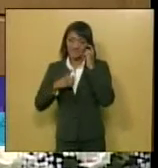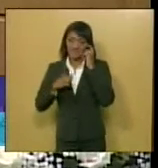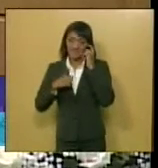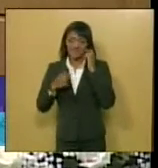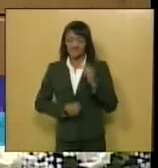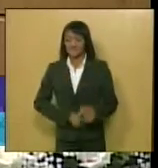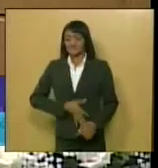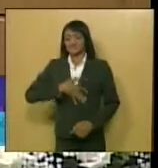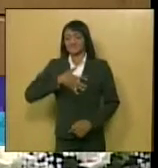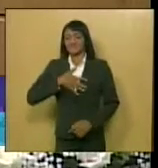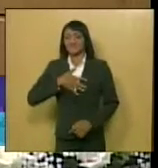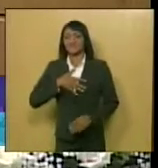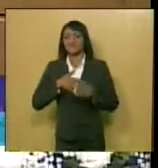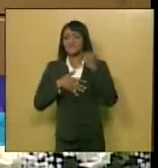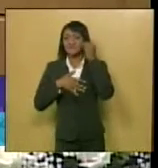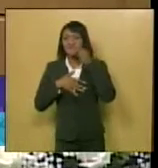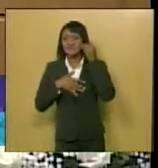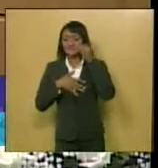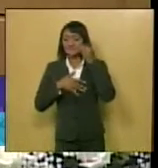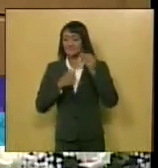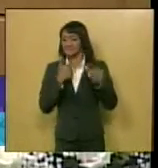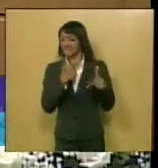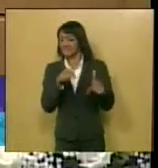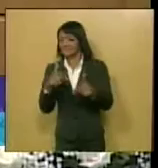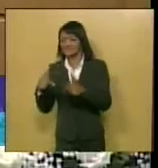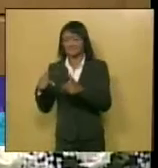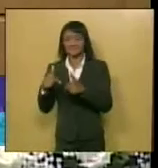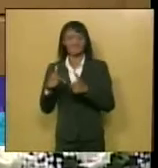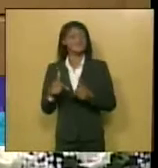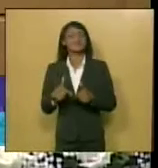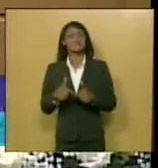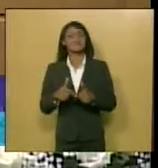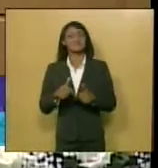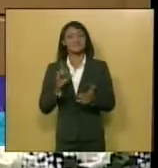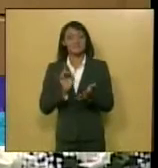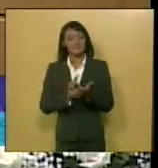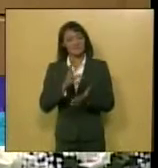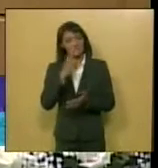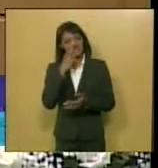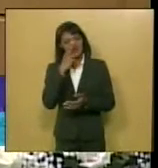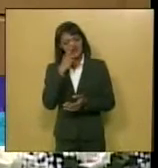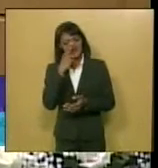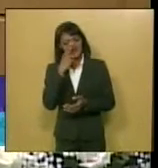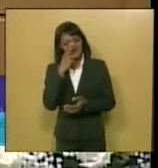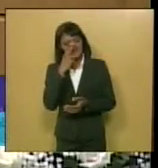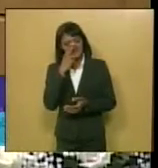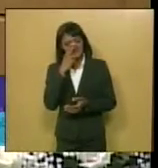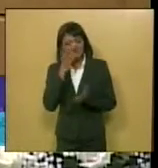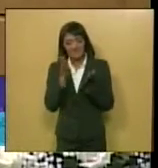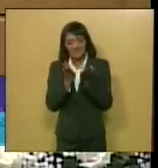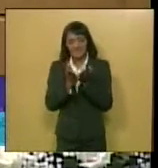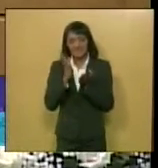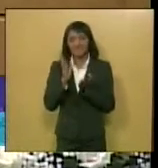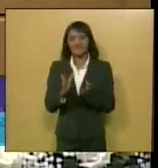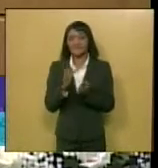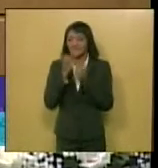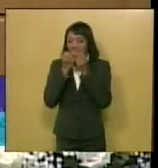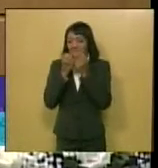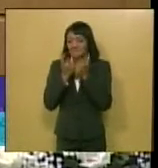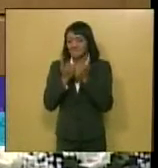homem experimenta por trabalhar com a devoção de um crente em favor do êxito da causa de